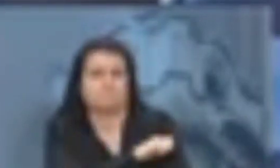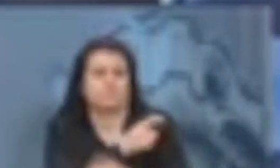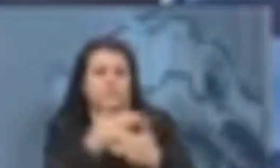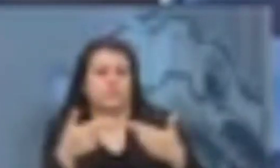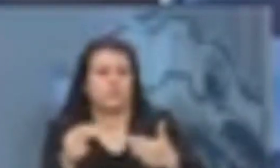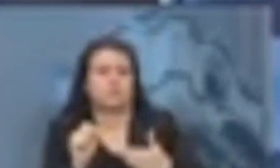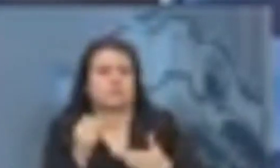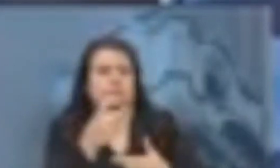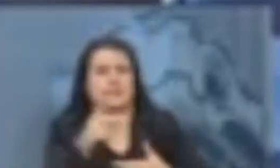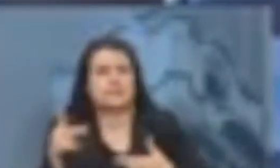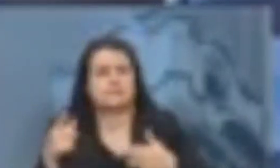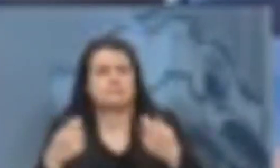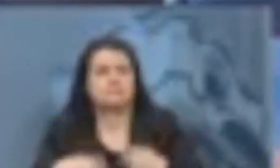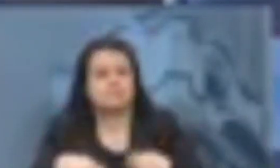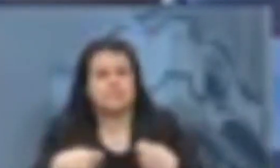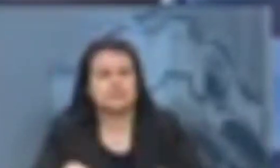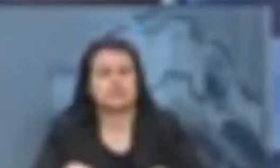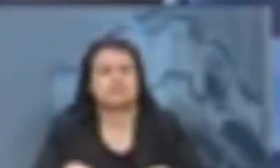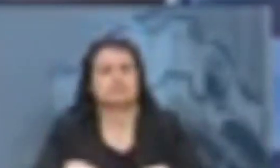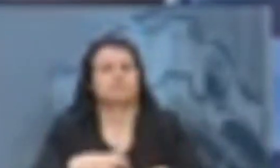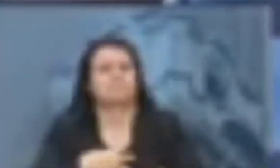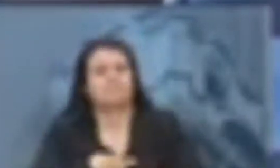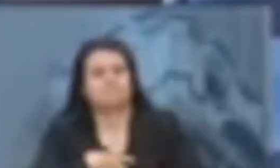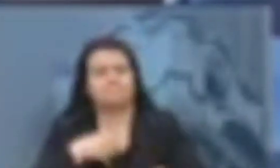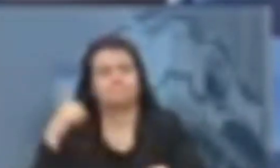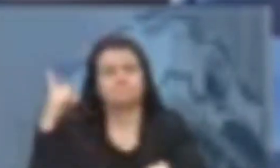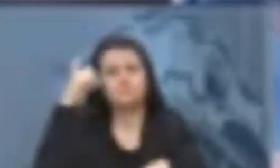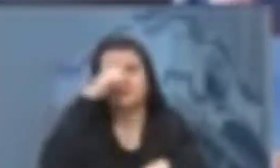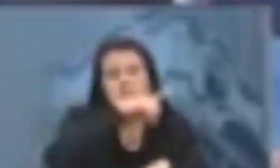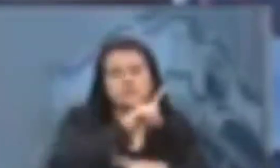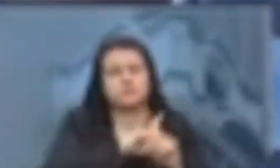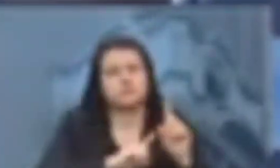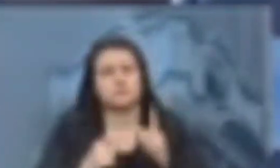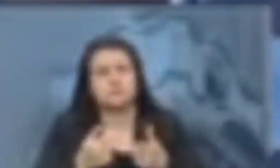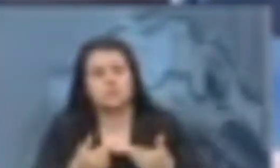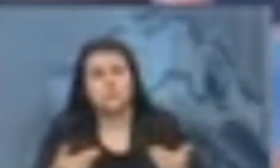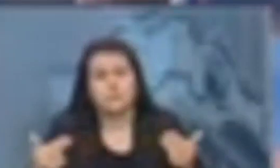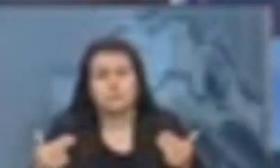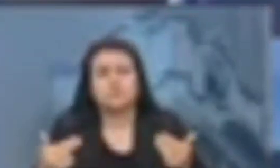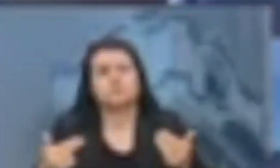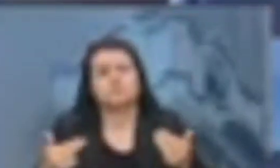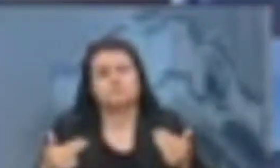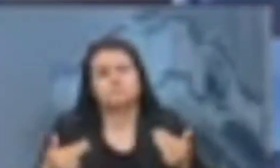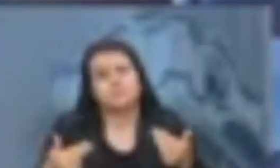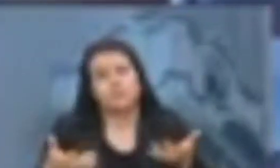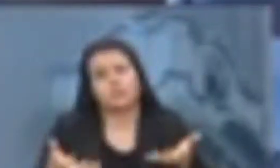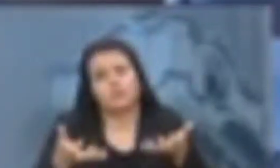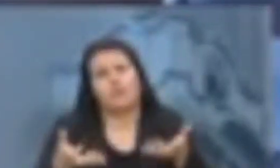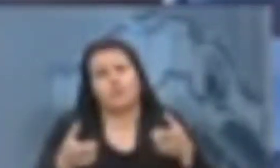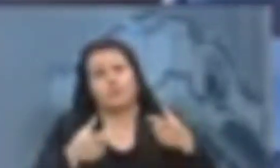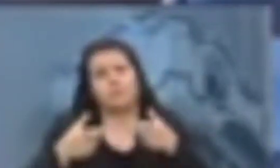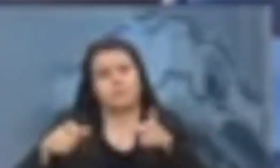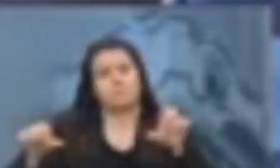demandas diárias, nas suas dificuldades, para que possam melhorar os seus espaços